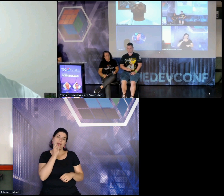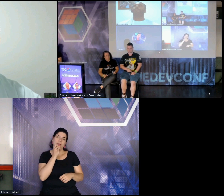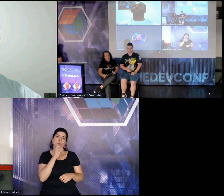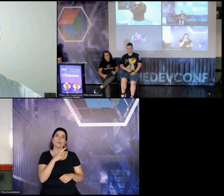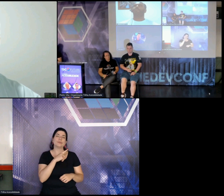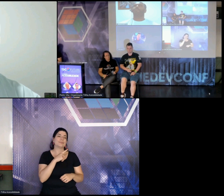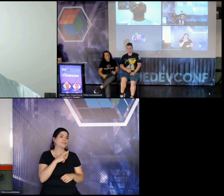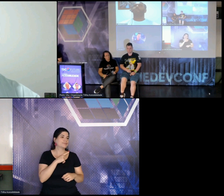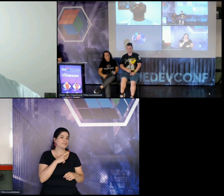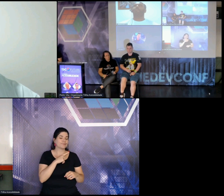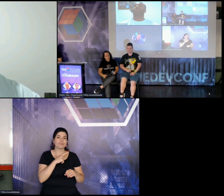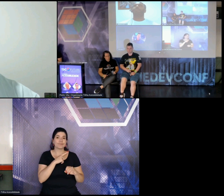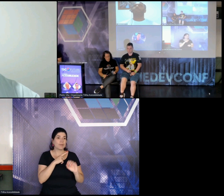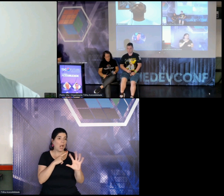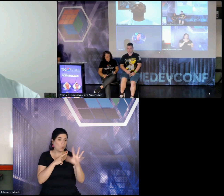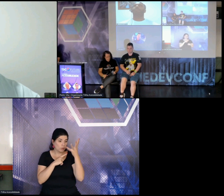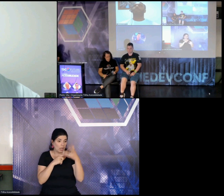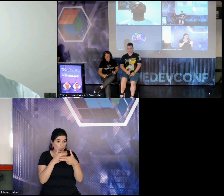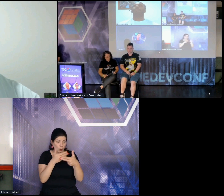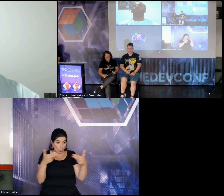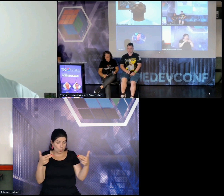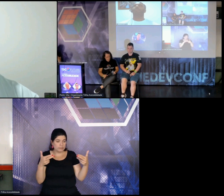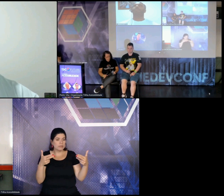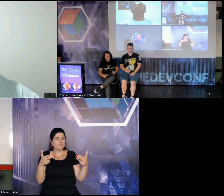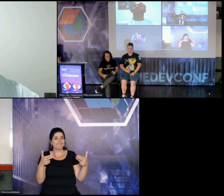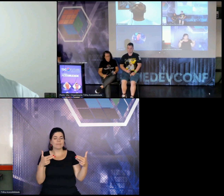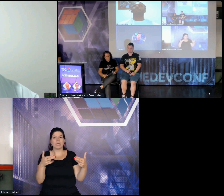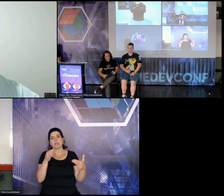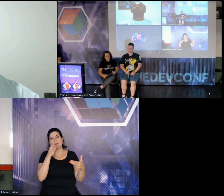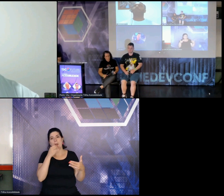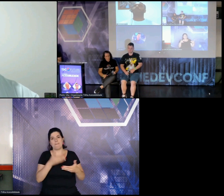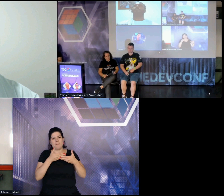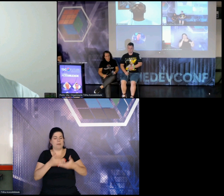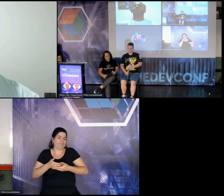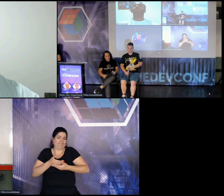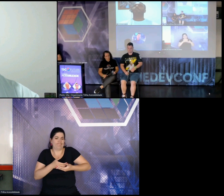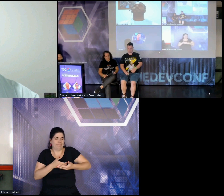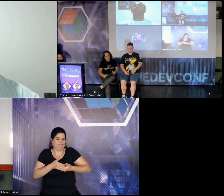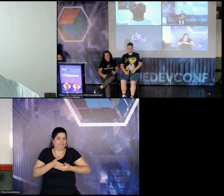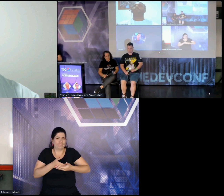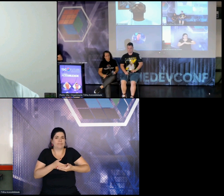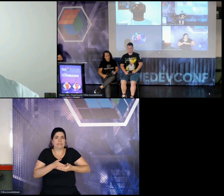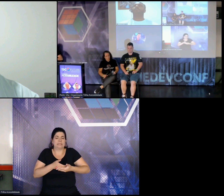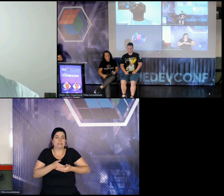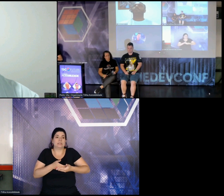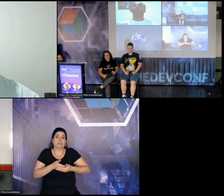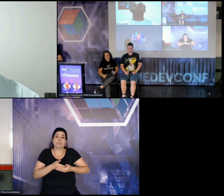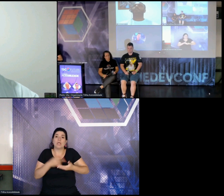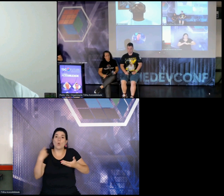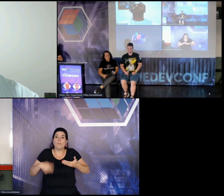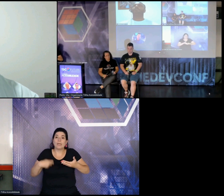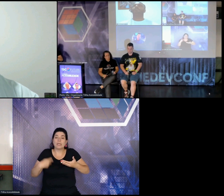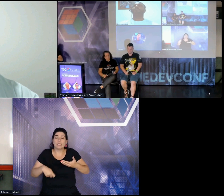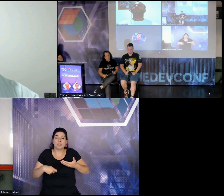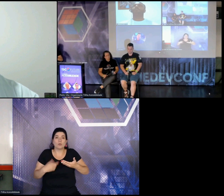situação específica que, tipo, tô carregando um bebê no colo. Aí, nessa situação, eu preciso